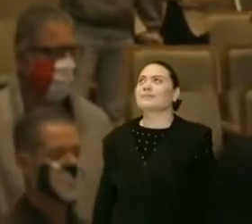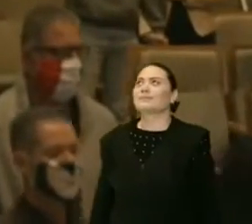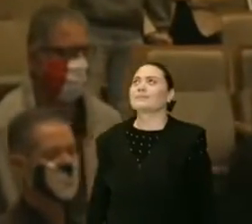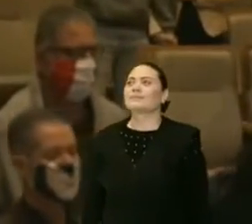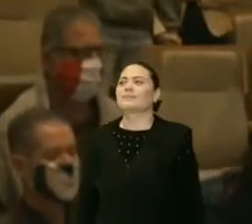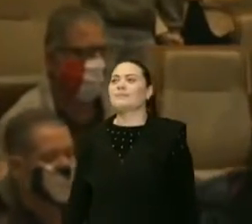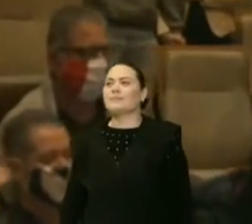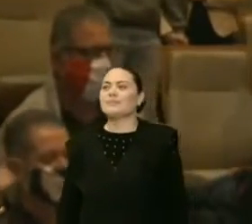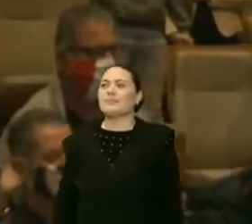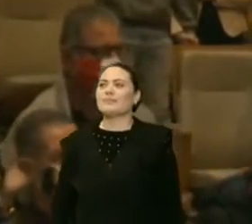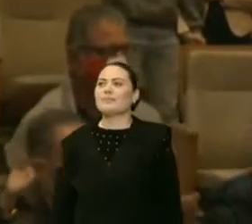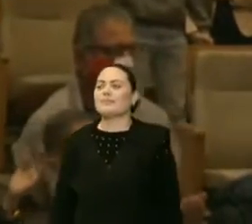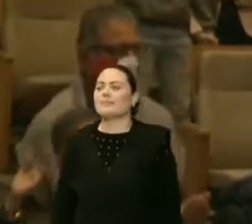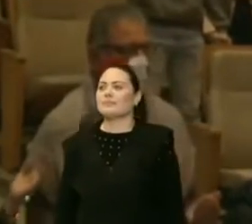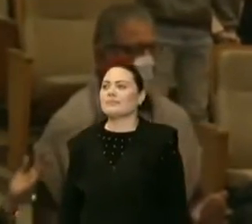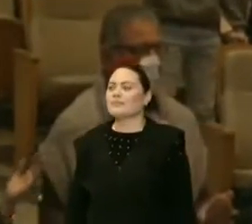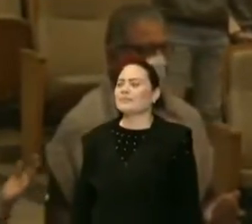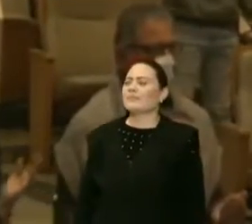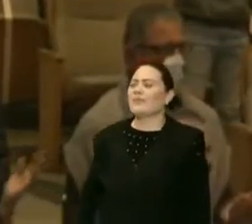Ele é a nossa vida.